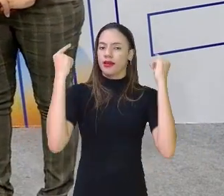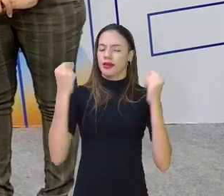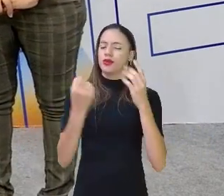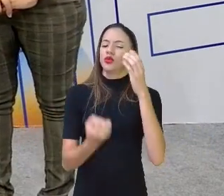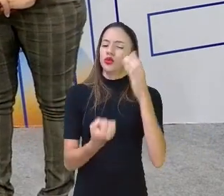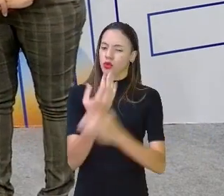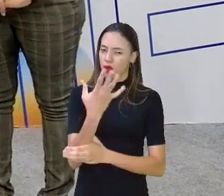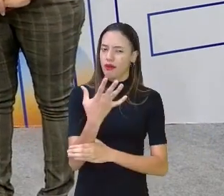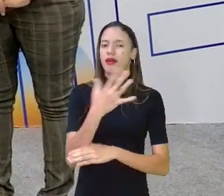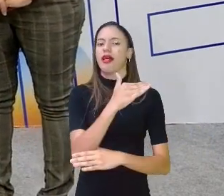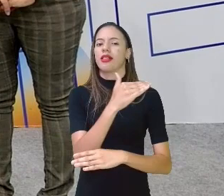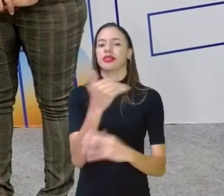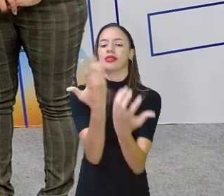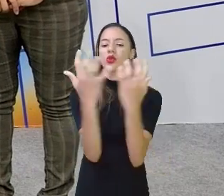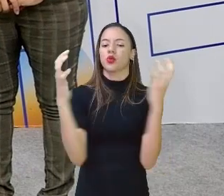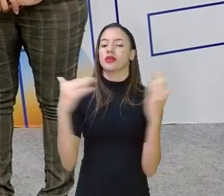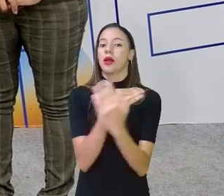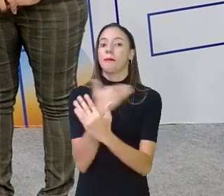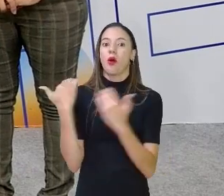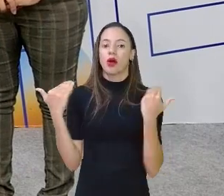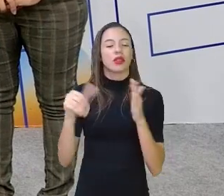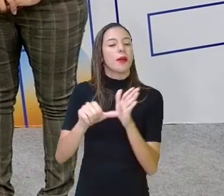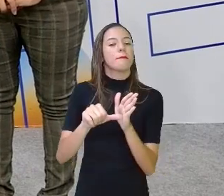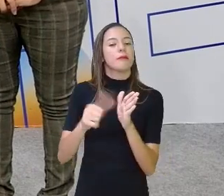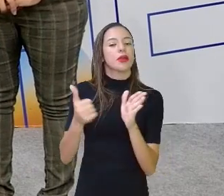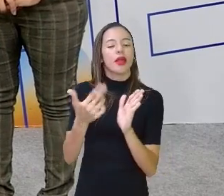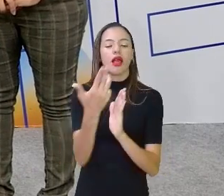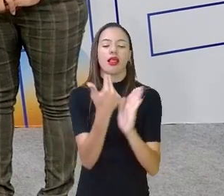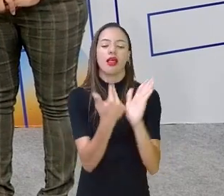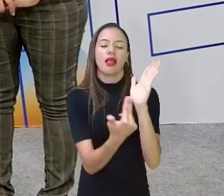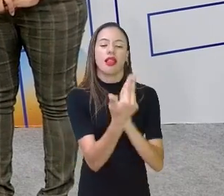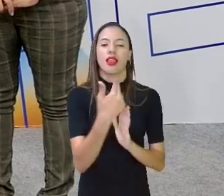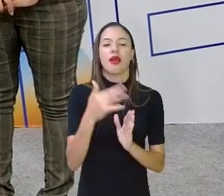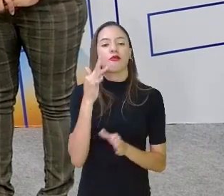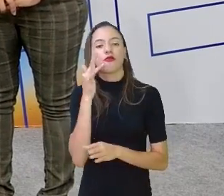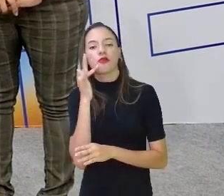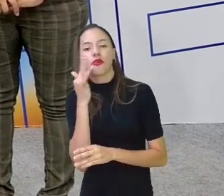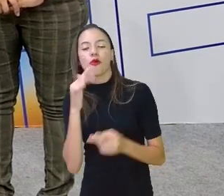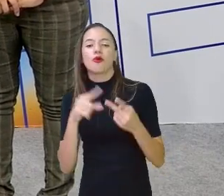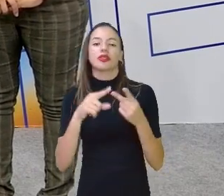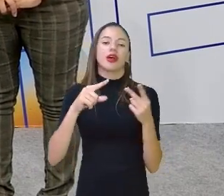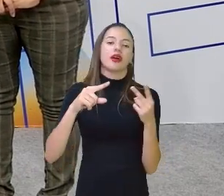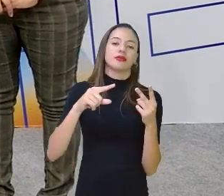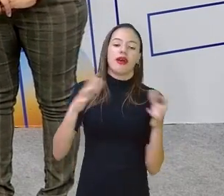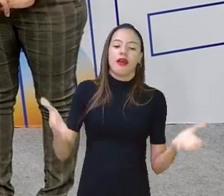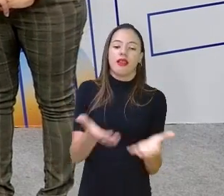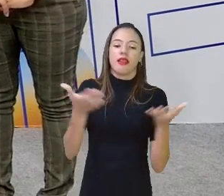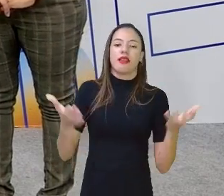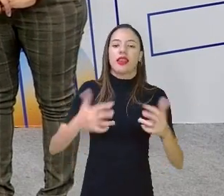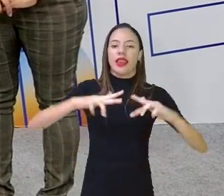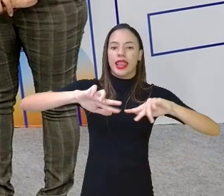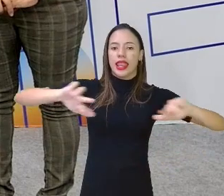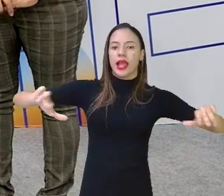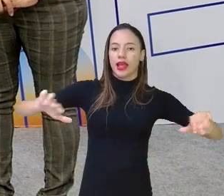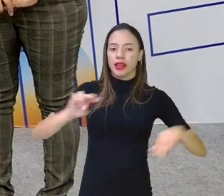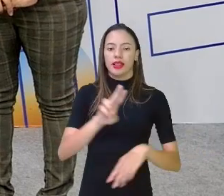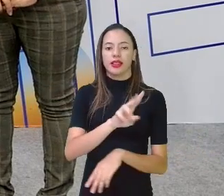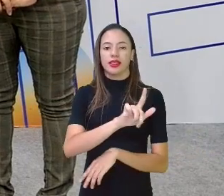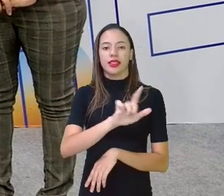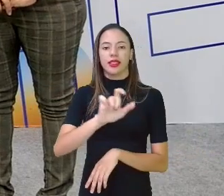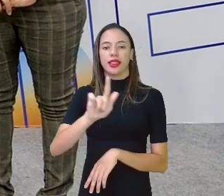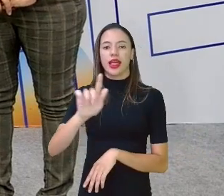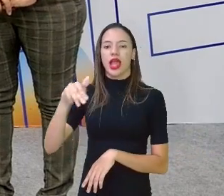inventaram a natureza morta, né? Foi eles os primeiros a desenhar frutas e verduras e legumes. E